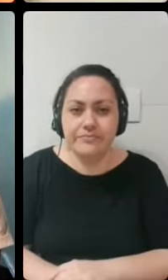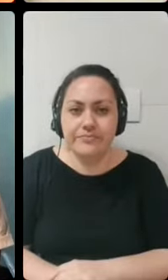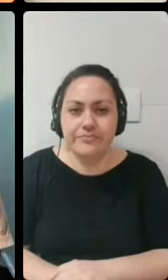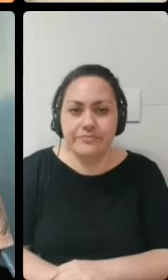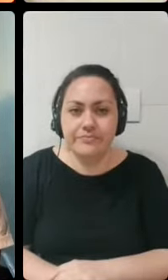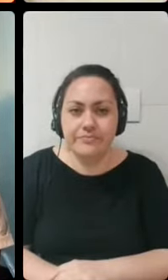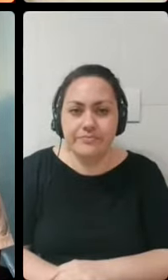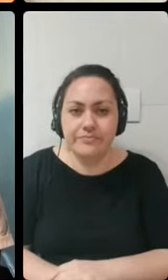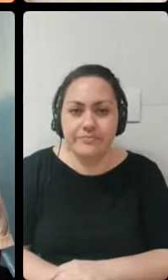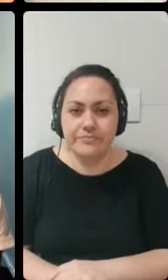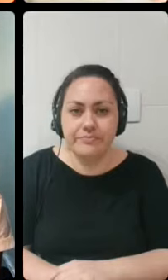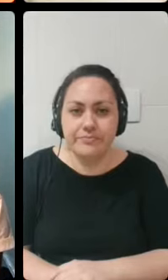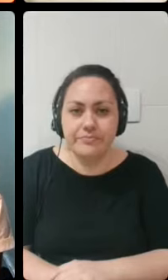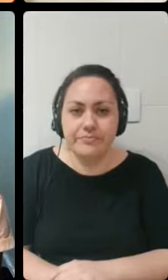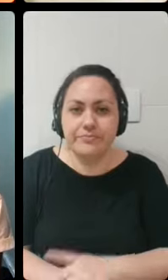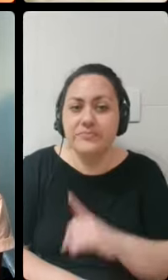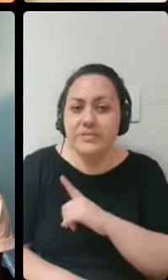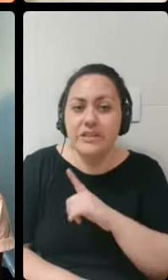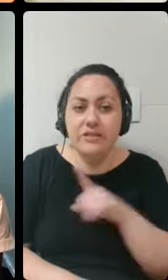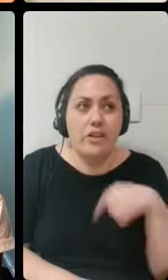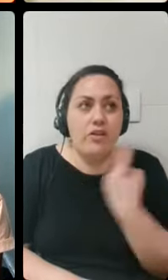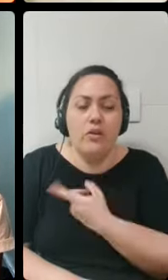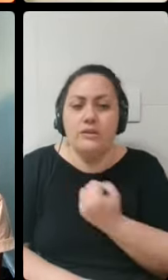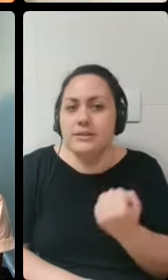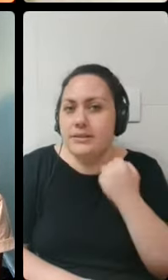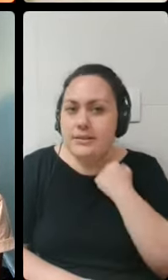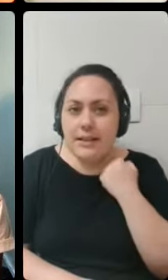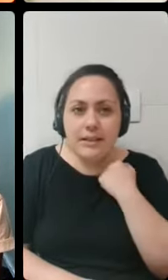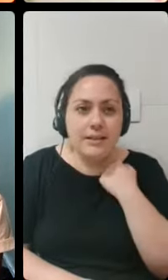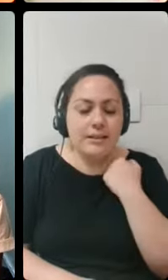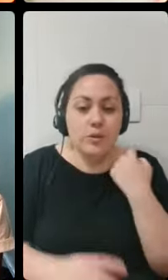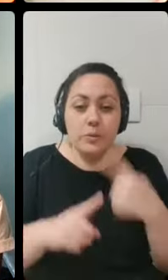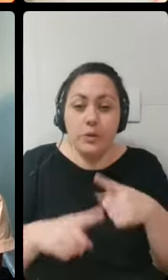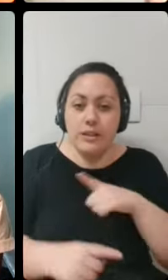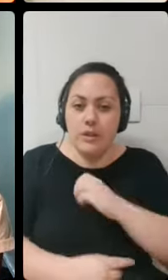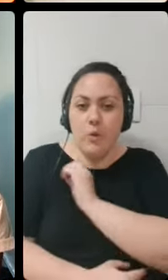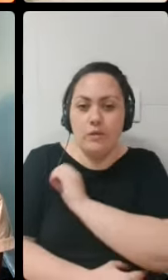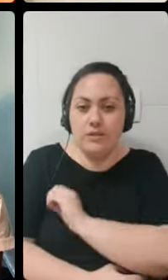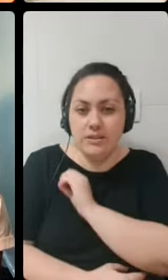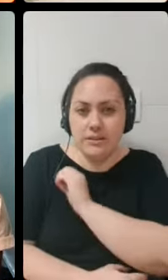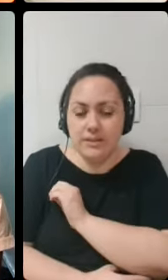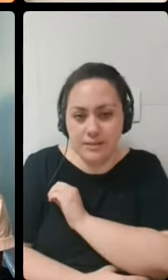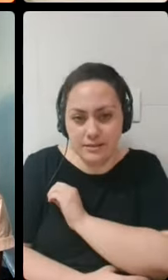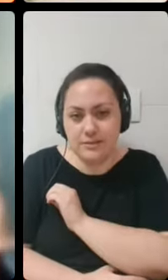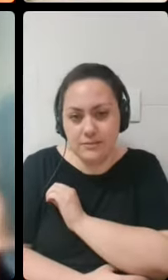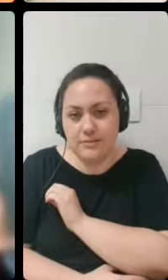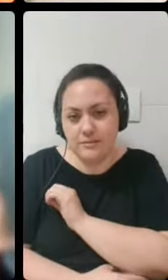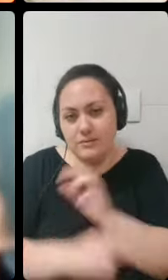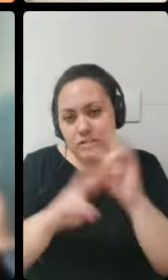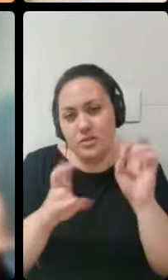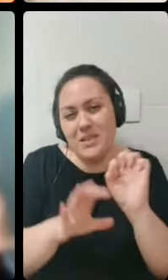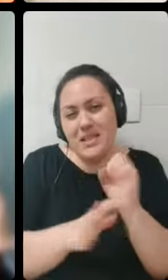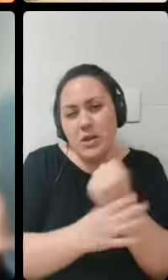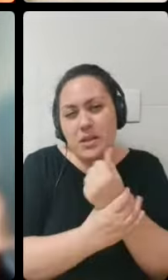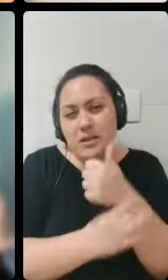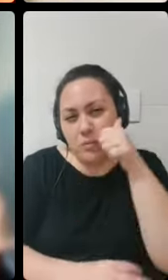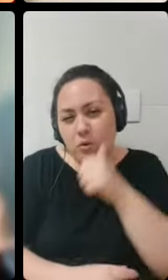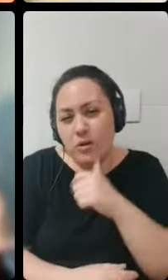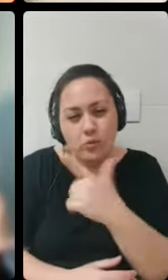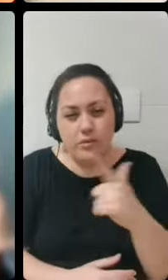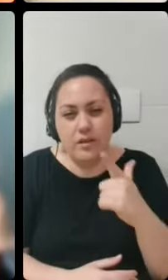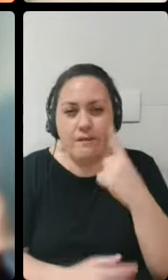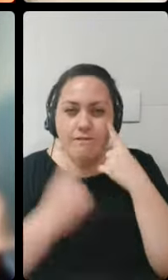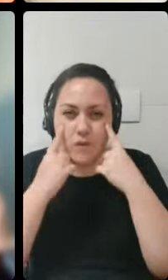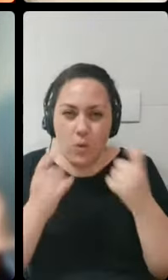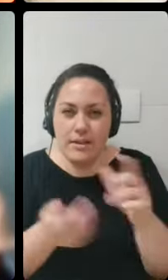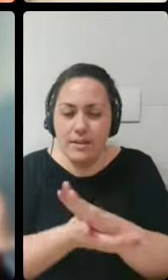também viveu no meio dessa adrenalina, porque a gente fazia oficina, né, de segurança mulher, para não ter violência e tudo mais. Tinha uma casa